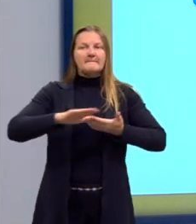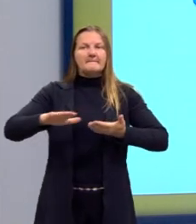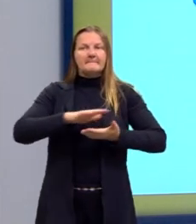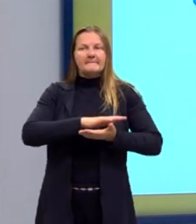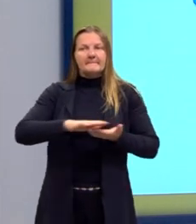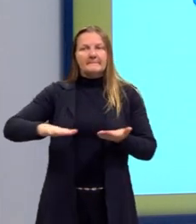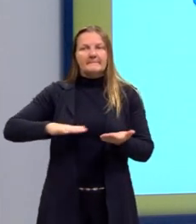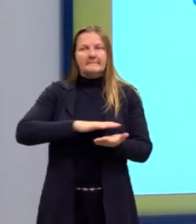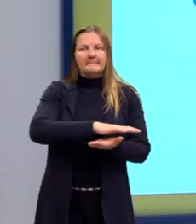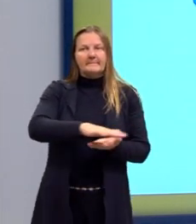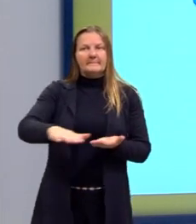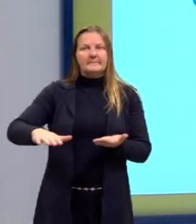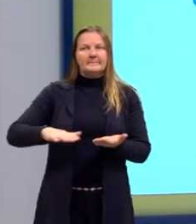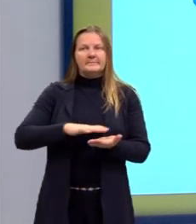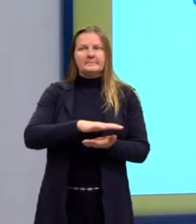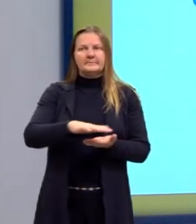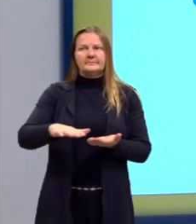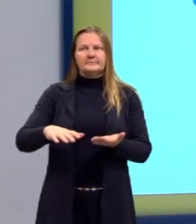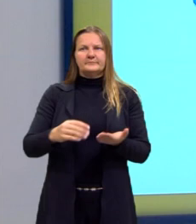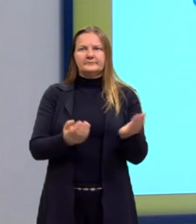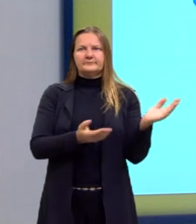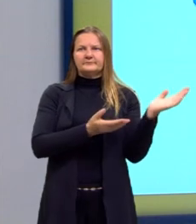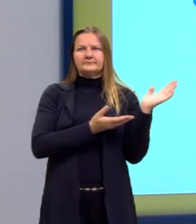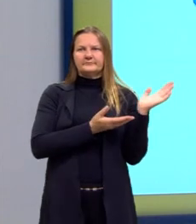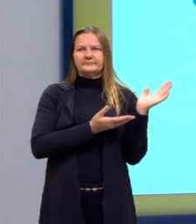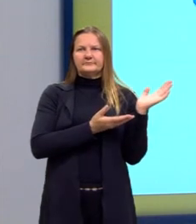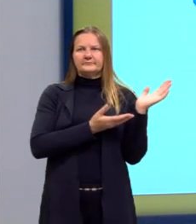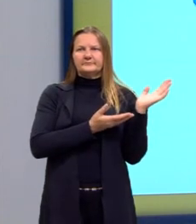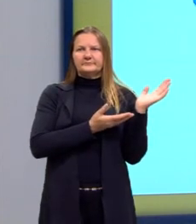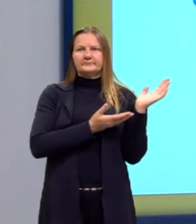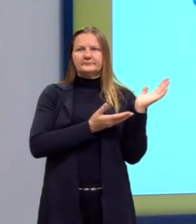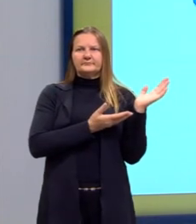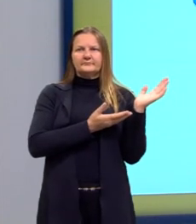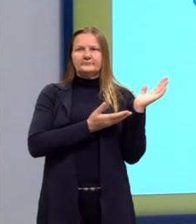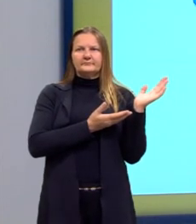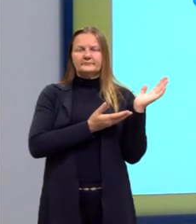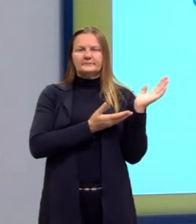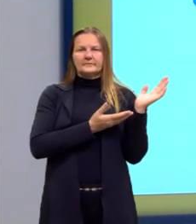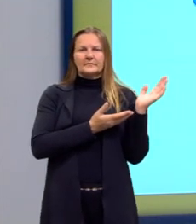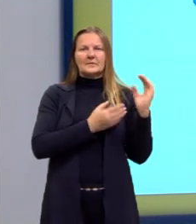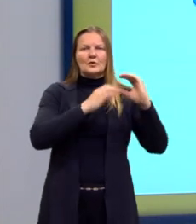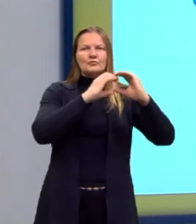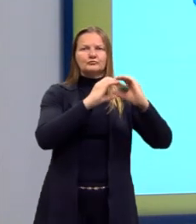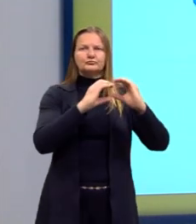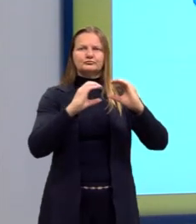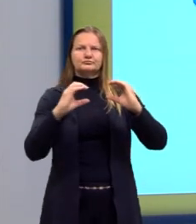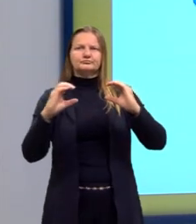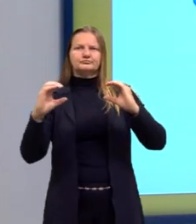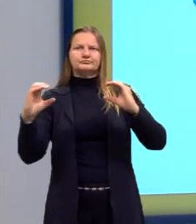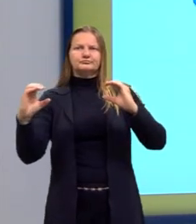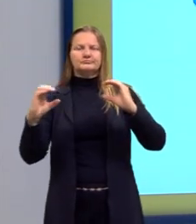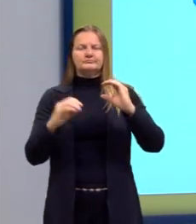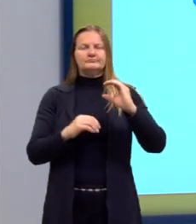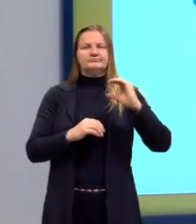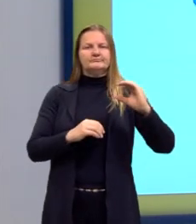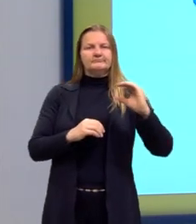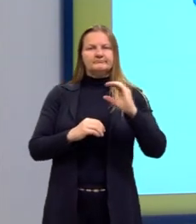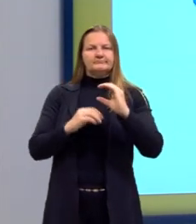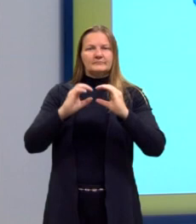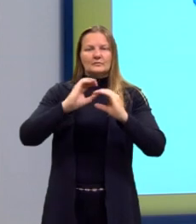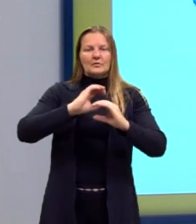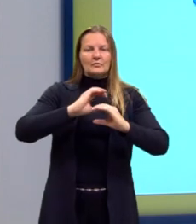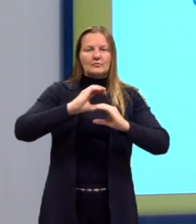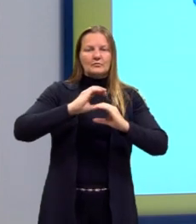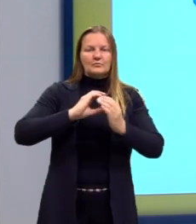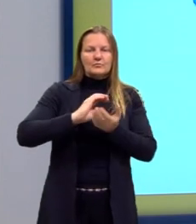retroca cima ó O que é uma forma mais extensa de representar porque o